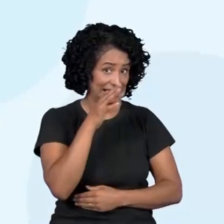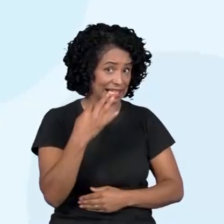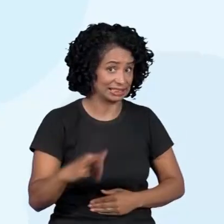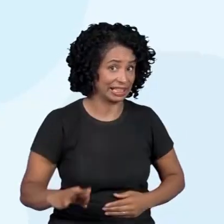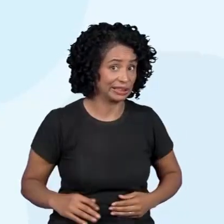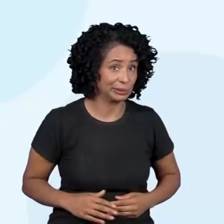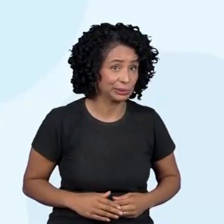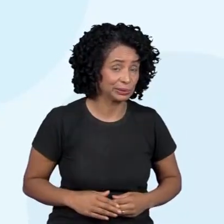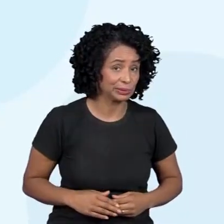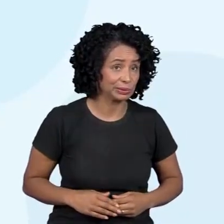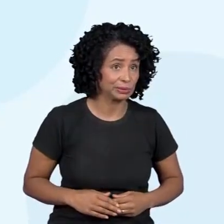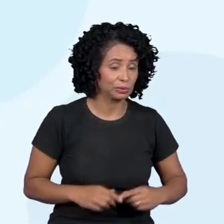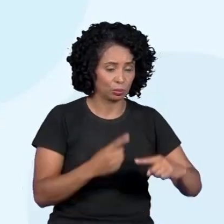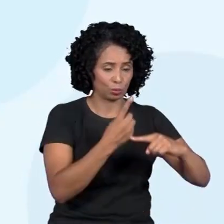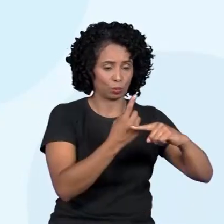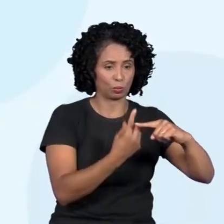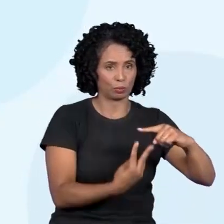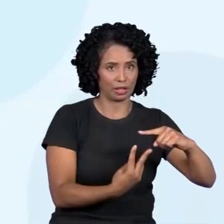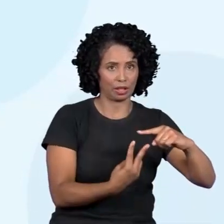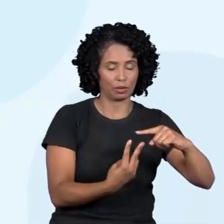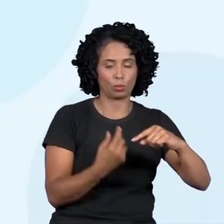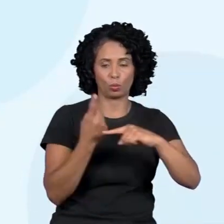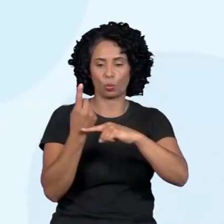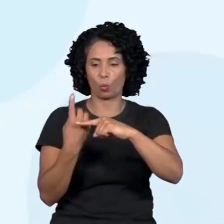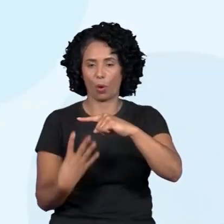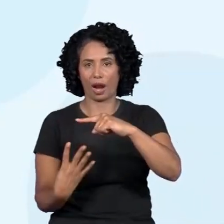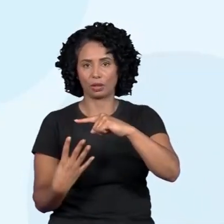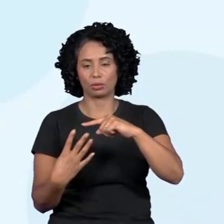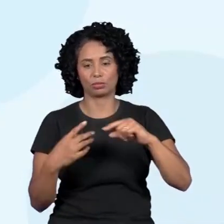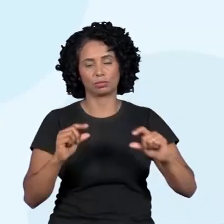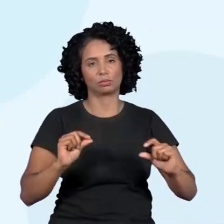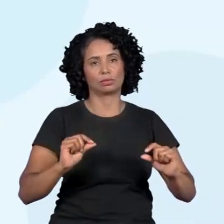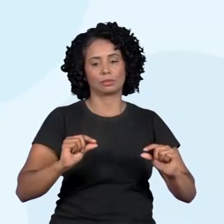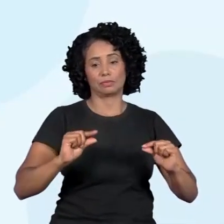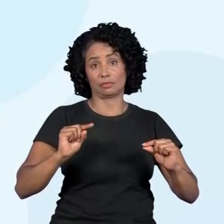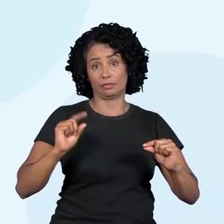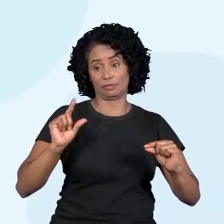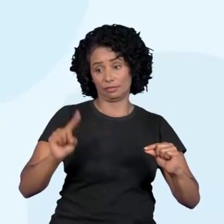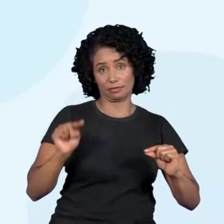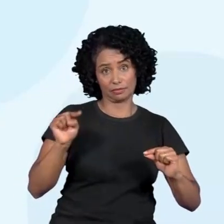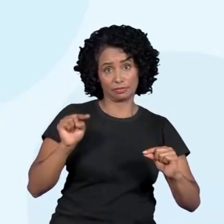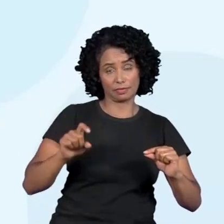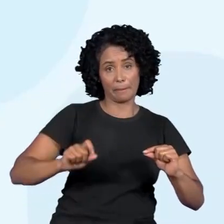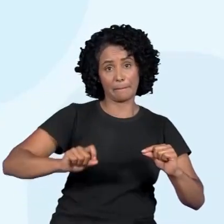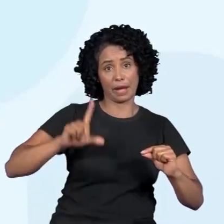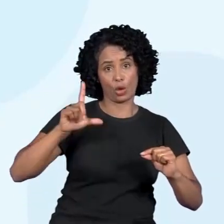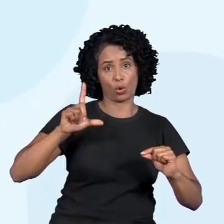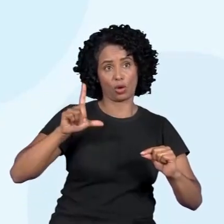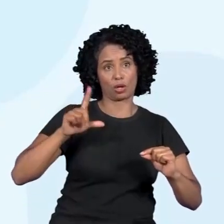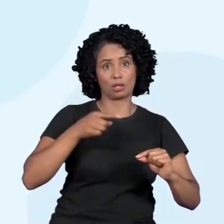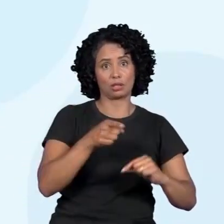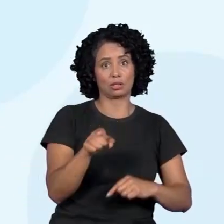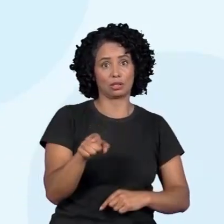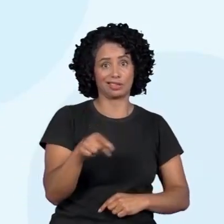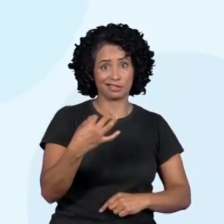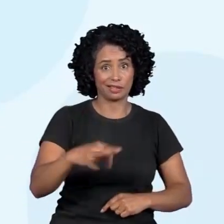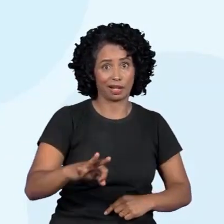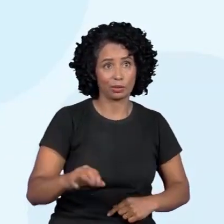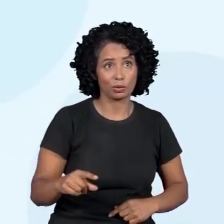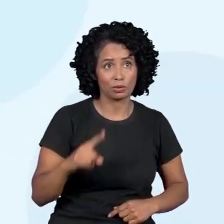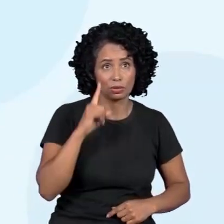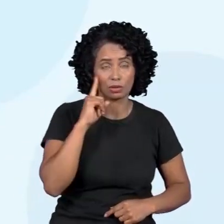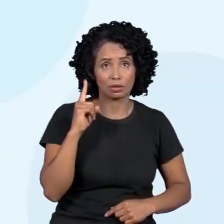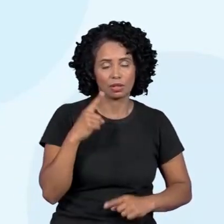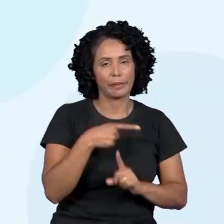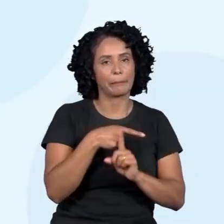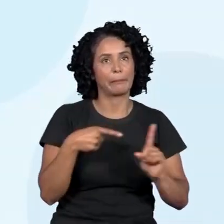1/4. Vou pegar aqui meio, olha só, meio é todo esse espaço